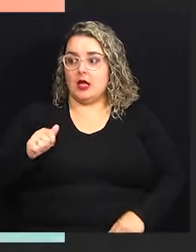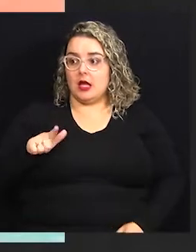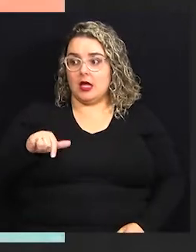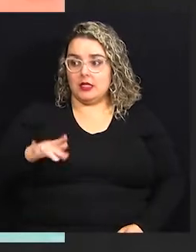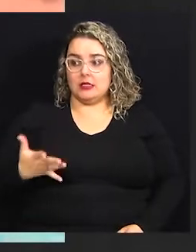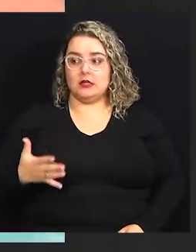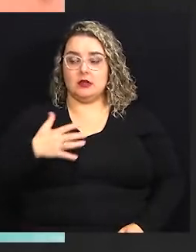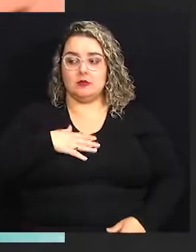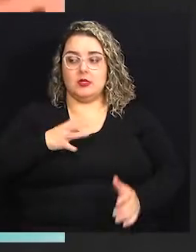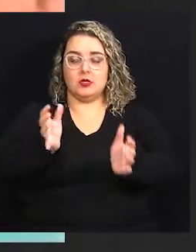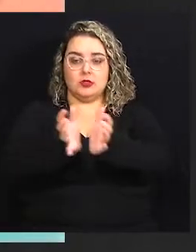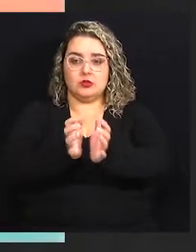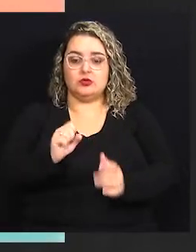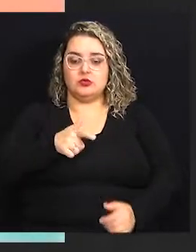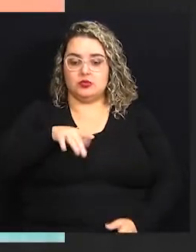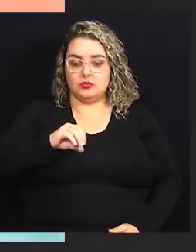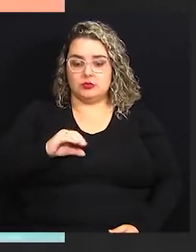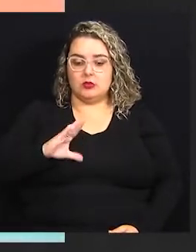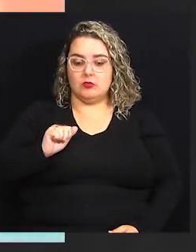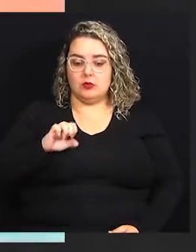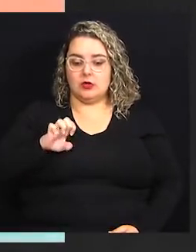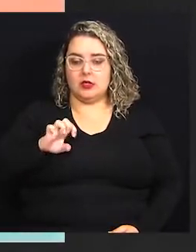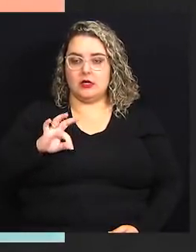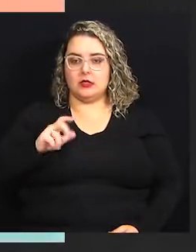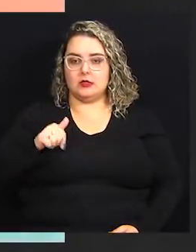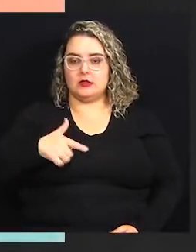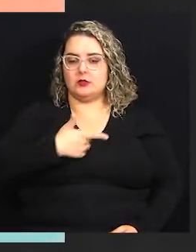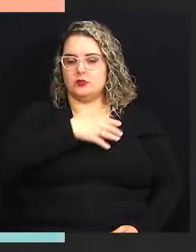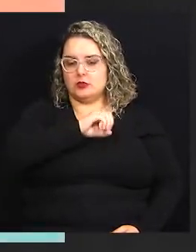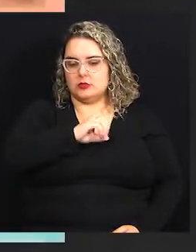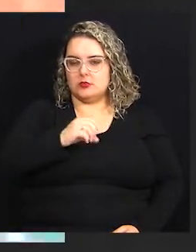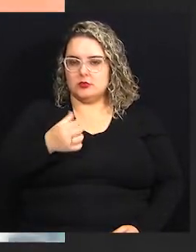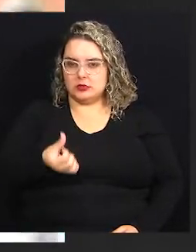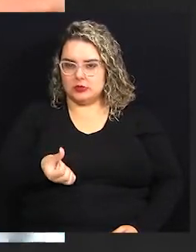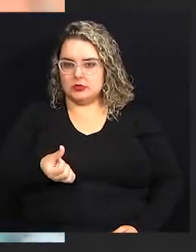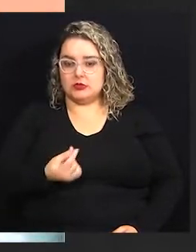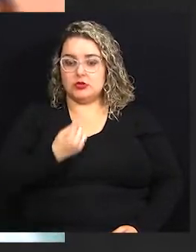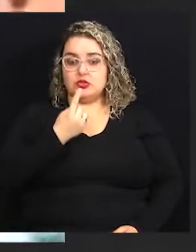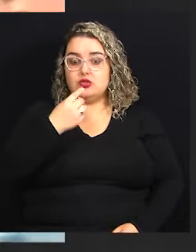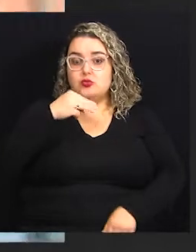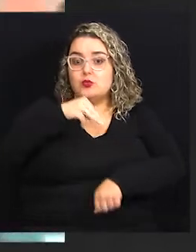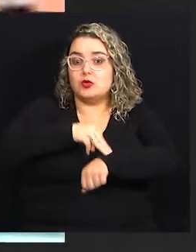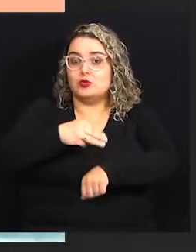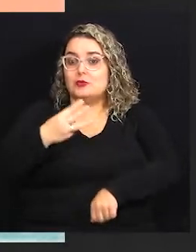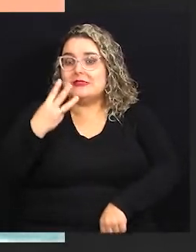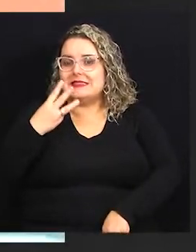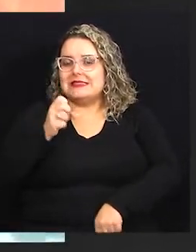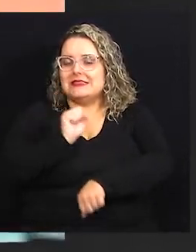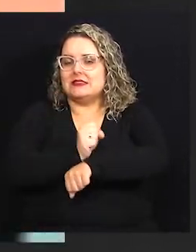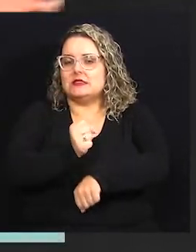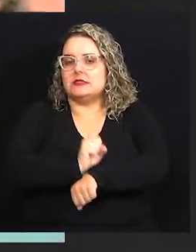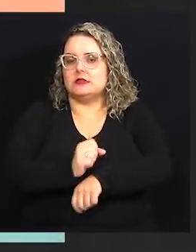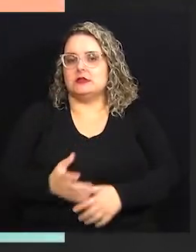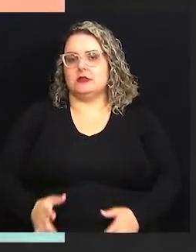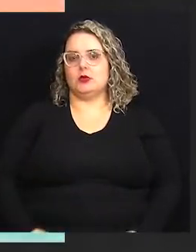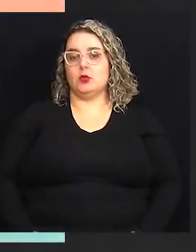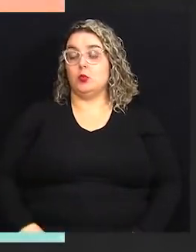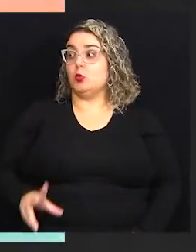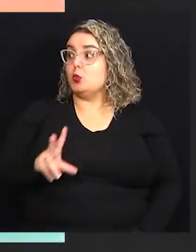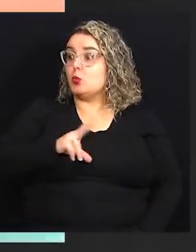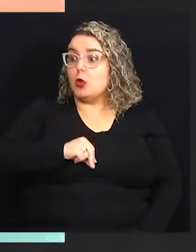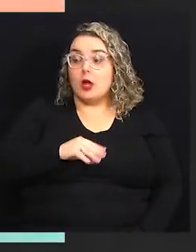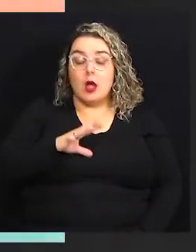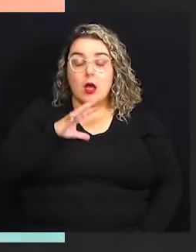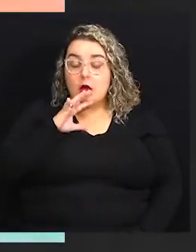minha, do São Caetano, 2006, 2007, de 1 minuto e 3. Rapaz. É